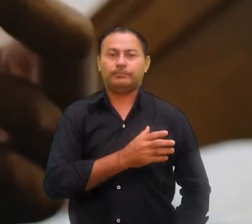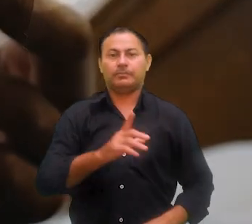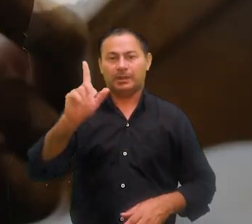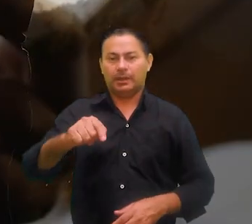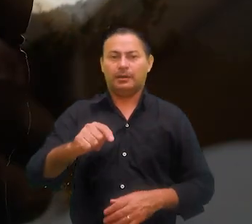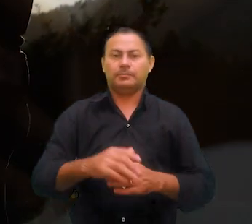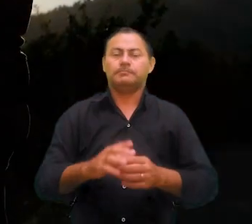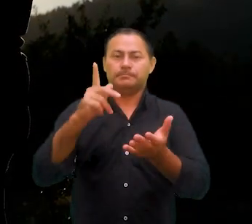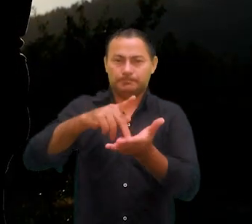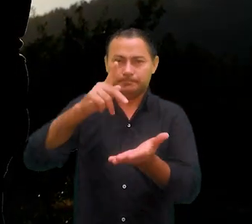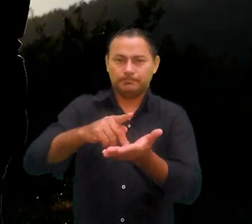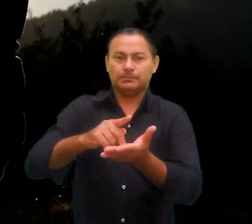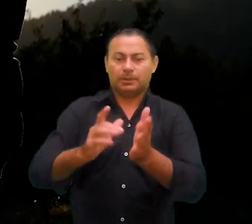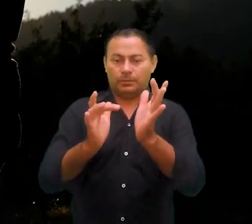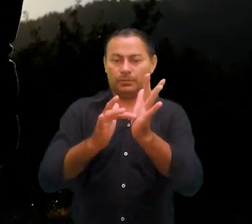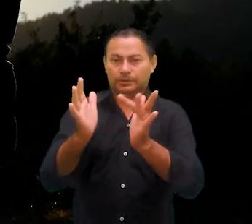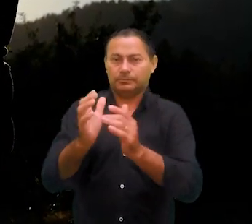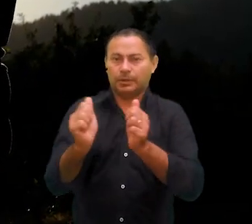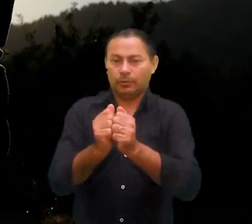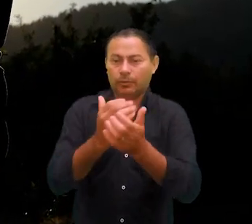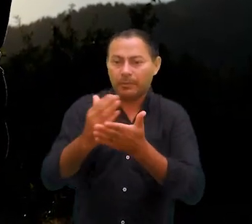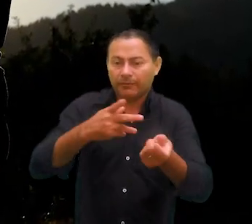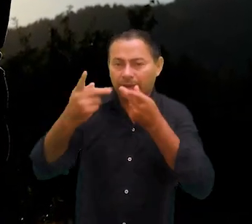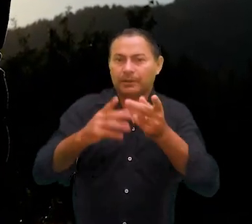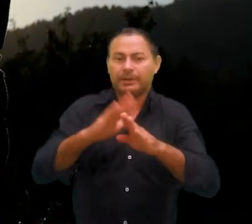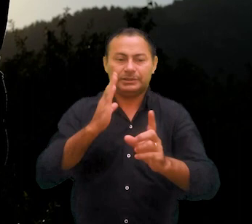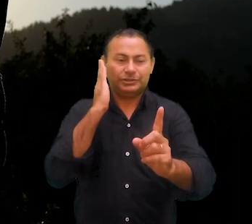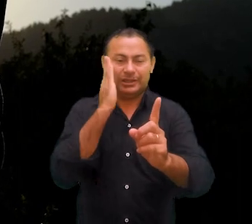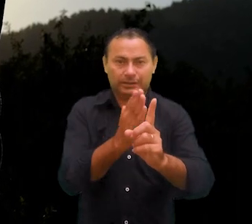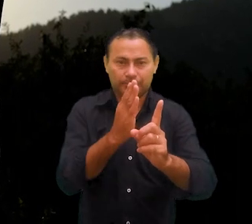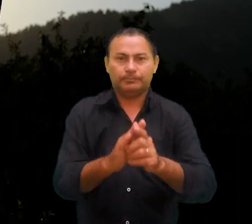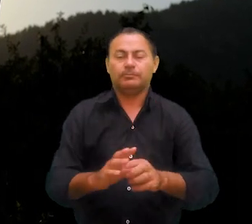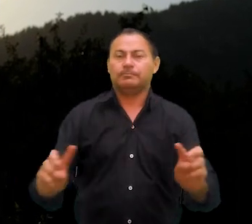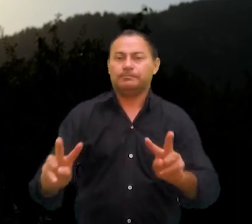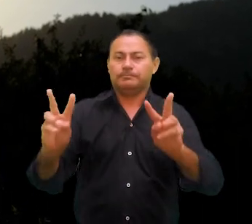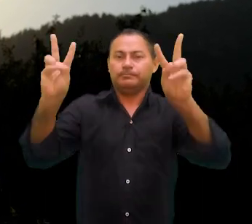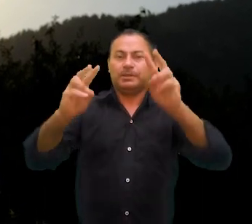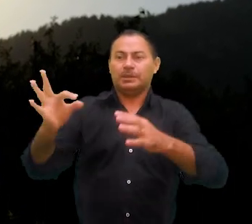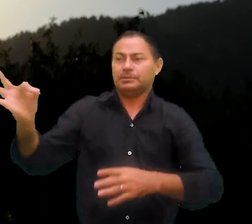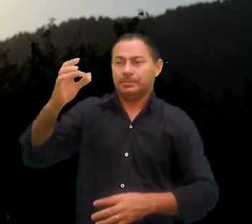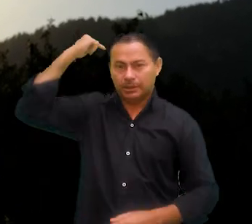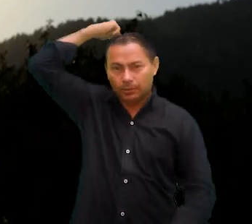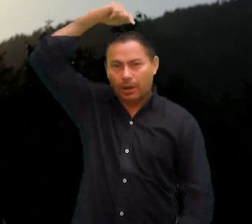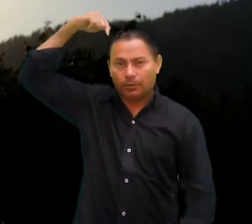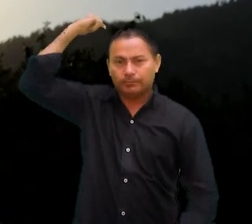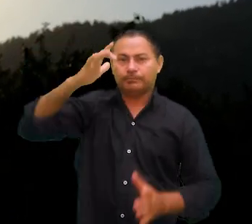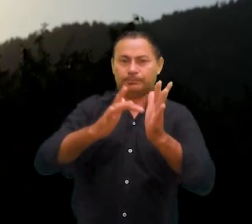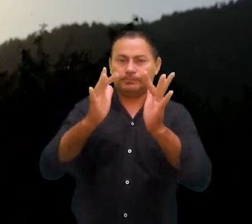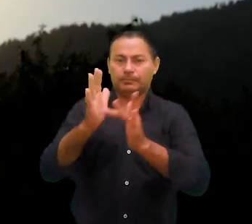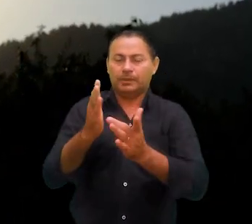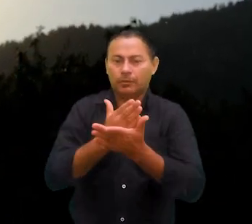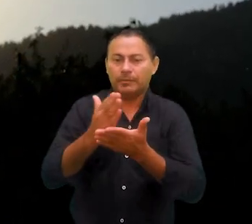coração. Esta é uma grande verdade da qual Jesus começa a falar de maneira bem direta. São os valores